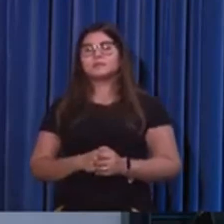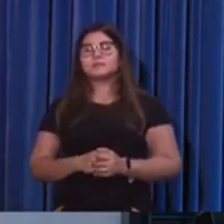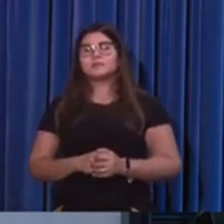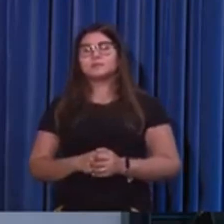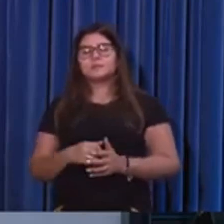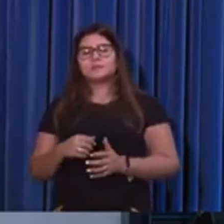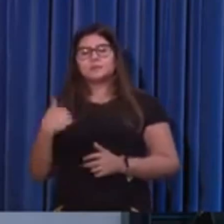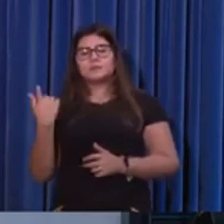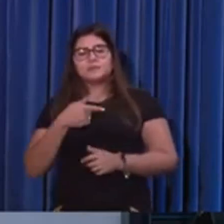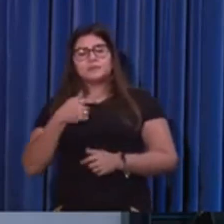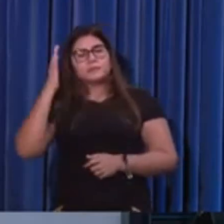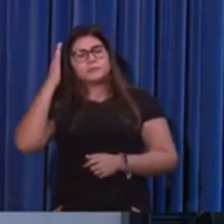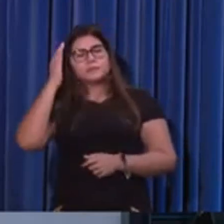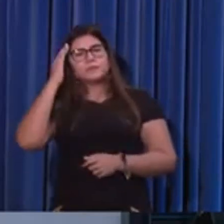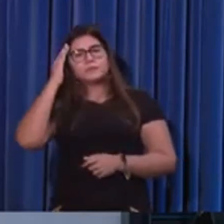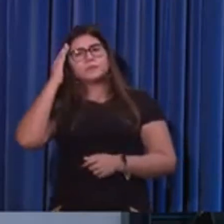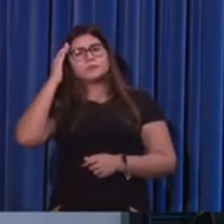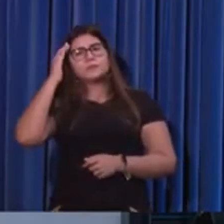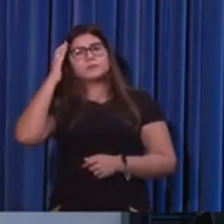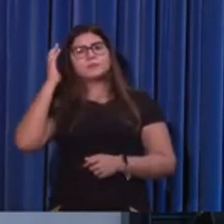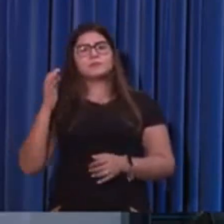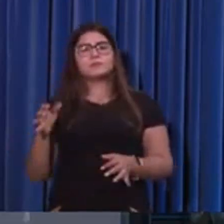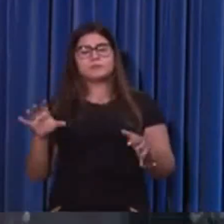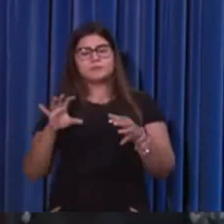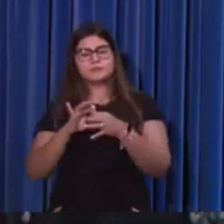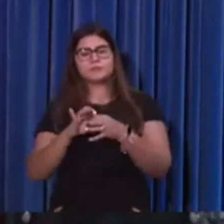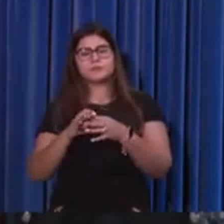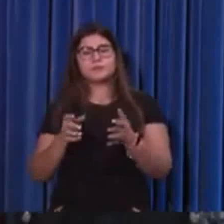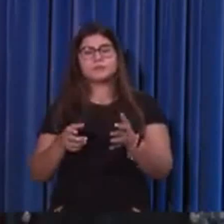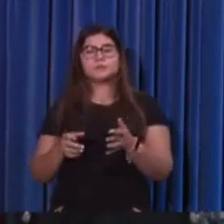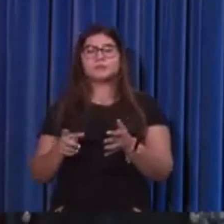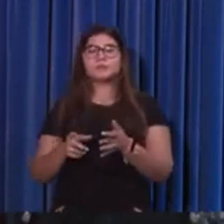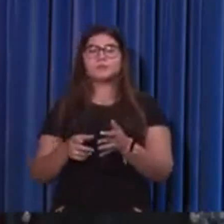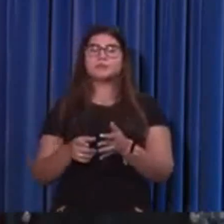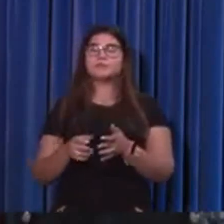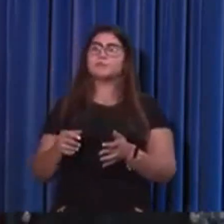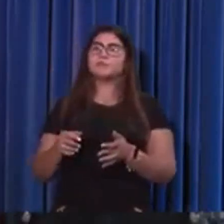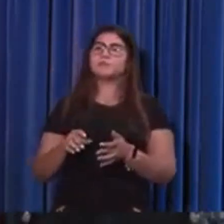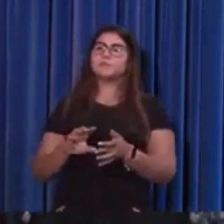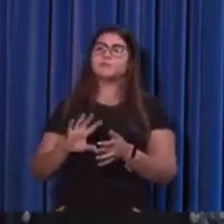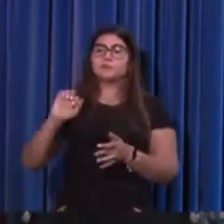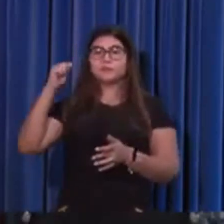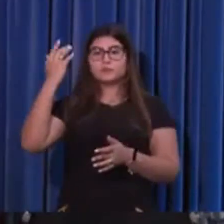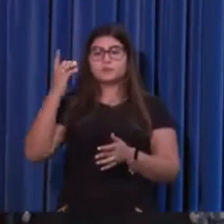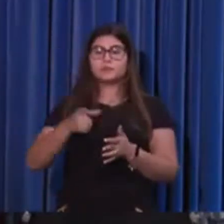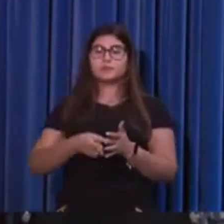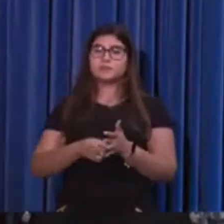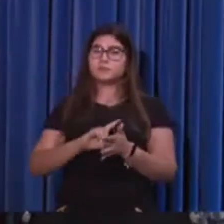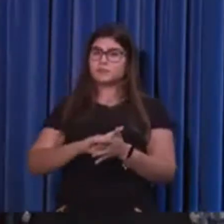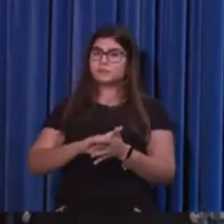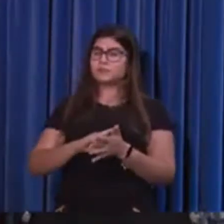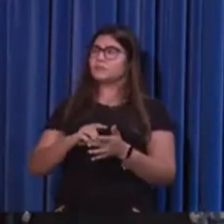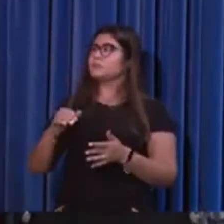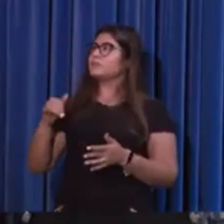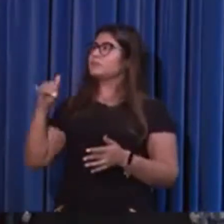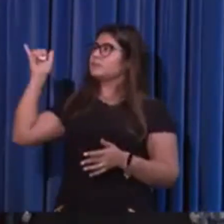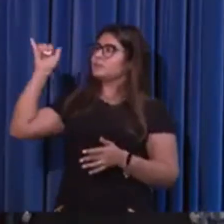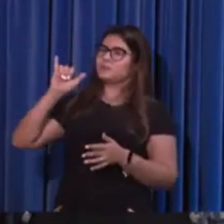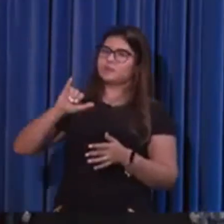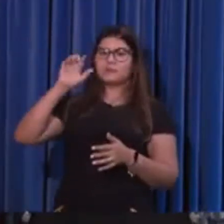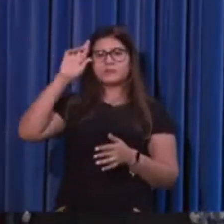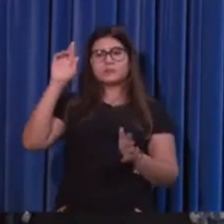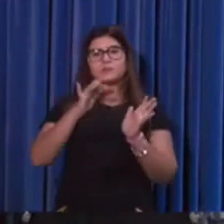contexto que antecede a vinda do Senhor Jesus. E Malaquias, é verdade que quando nós lemos um texto,